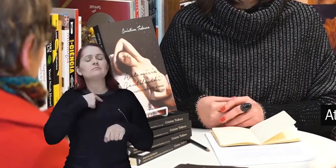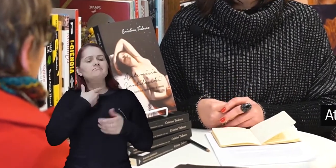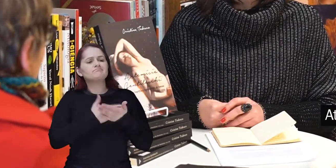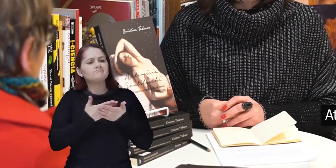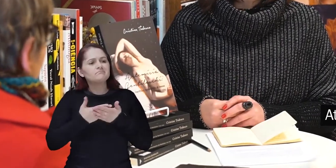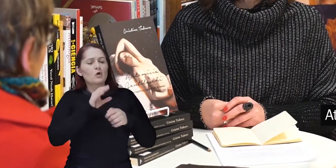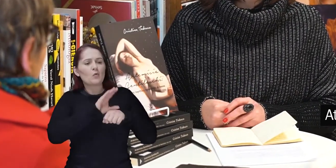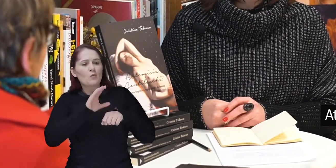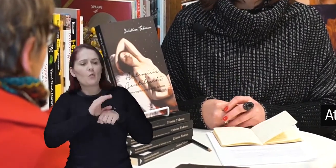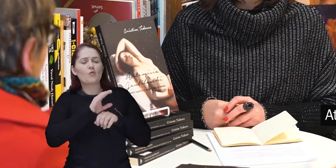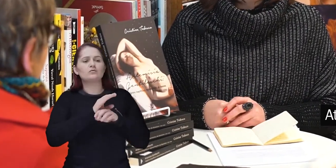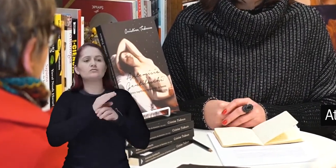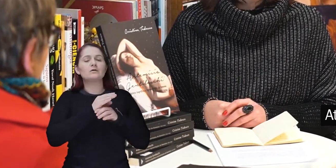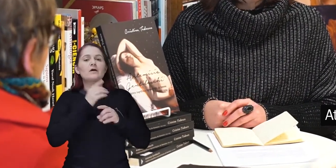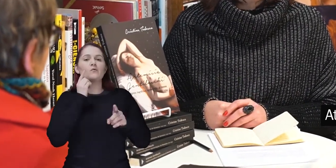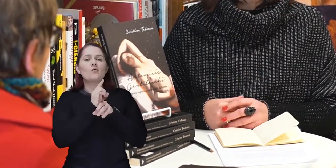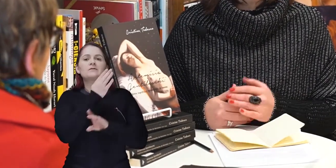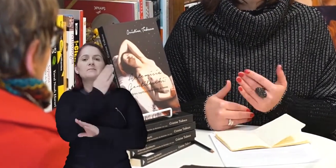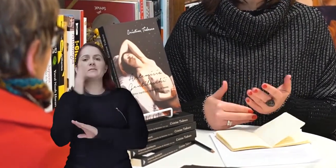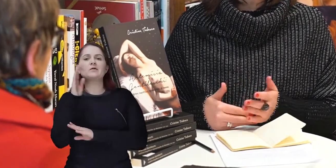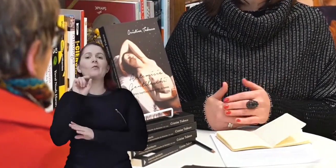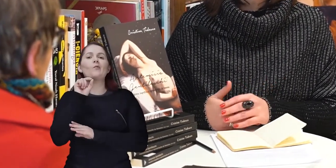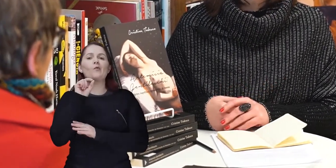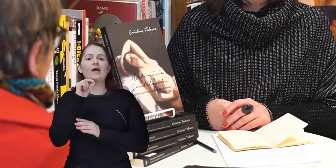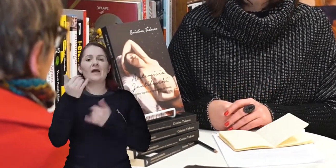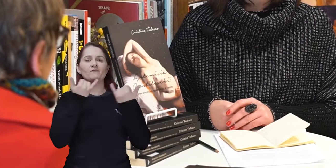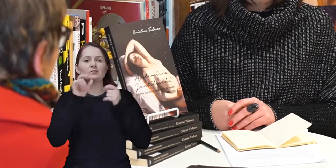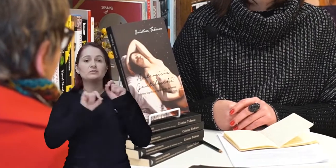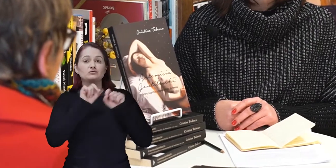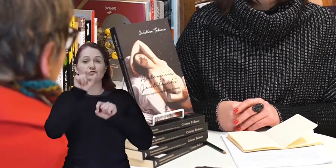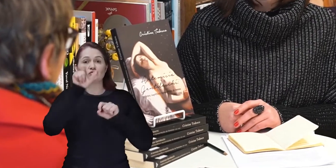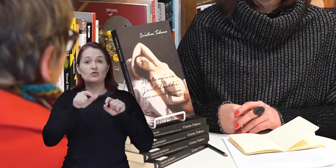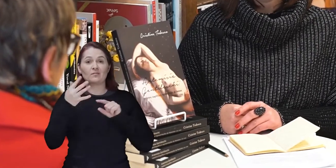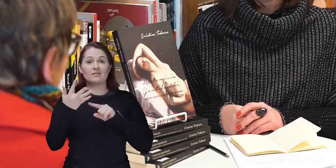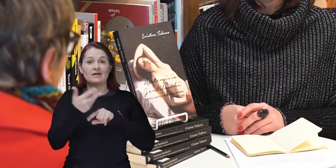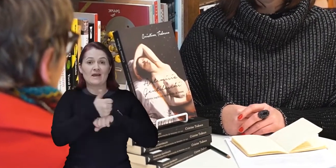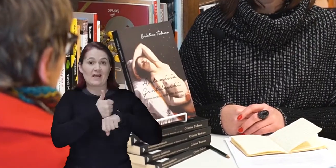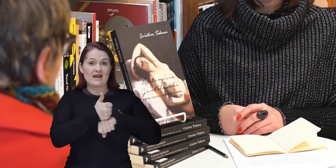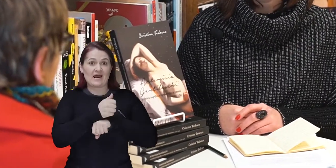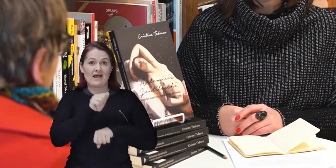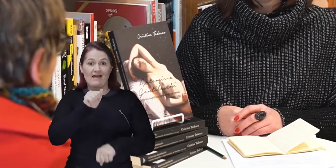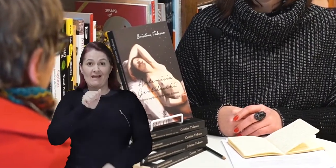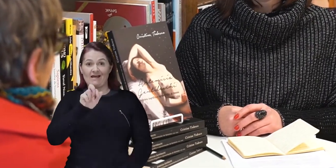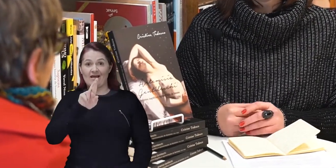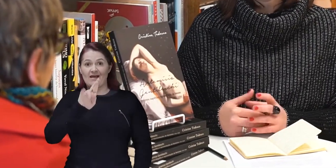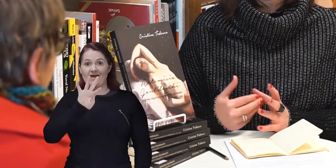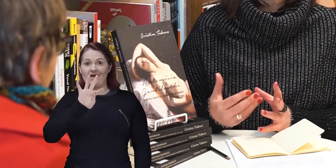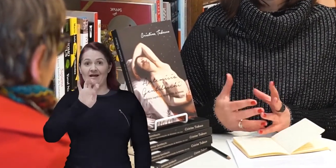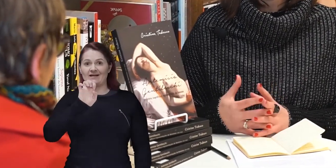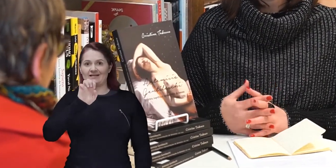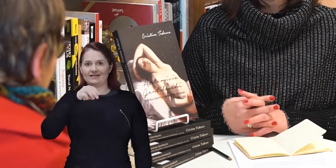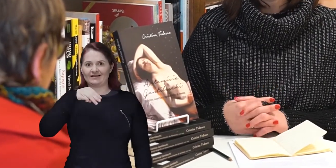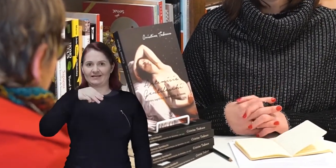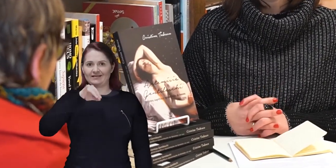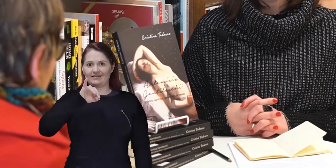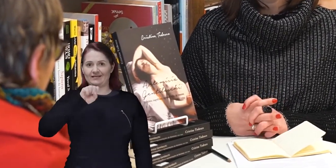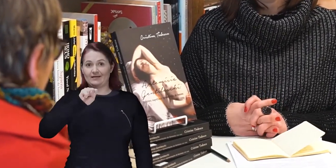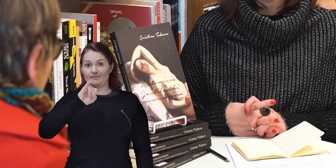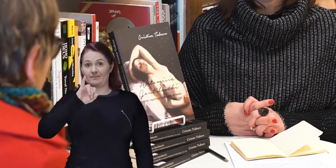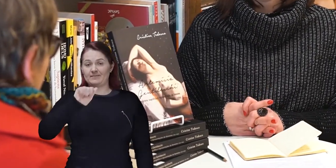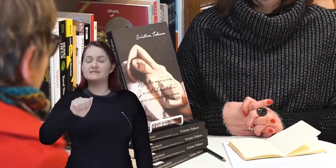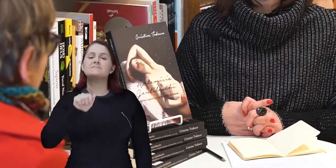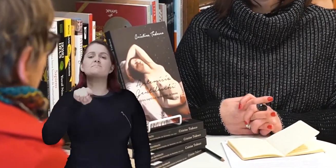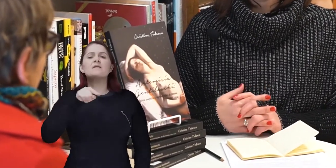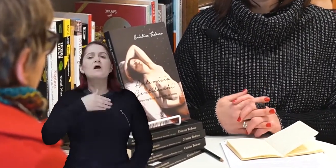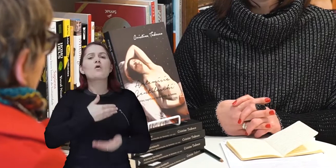algumas exposições da Artemisia e também produções bibliográficas sobre outras artistas. Então fui me interessando por esse